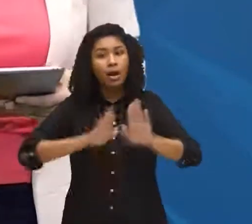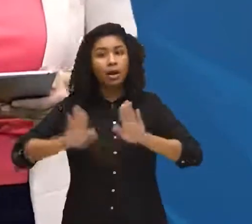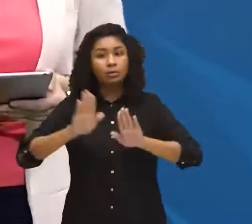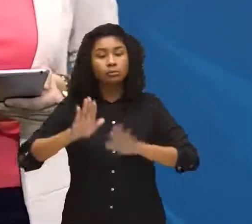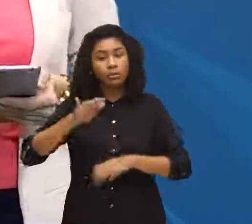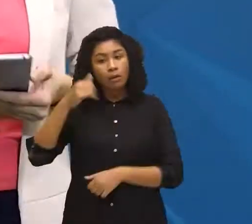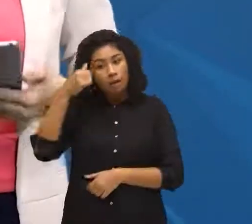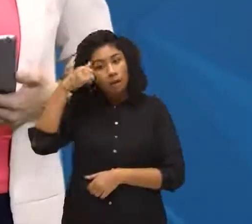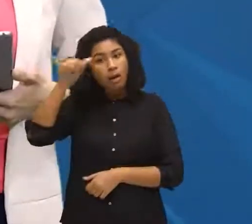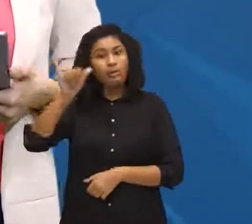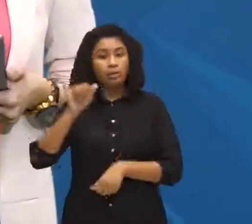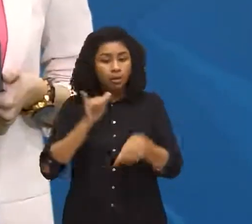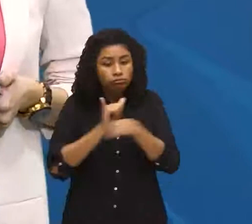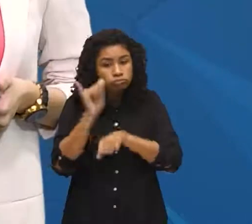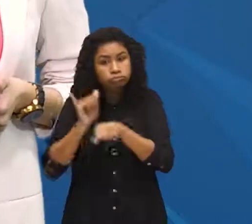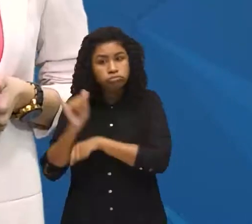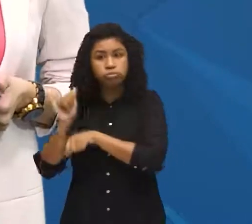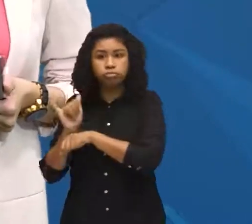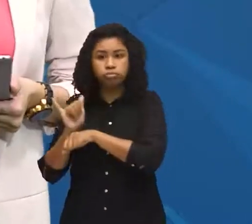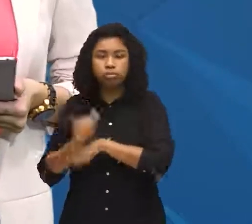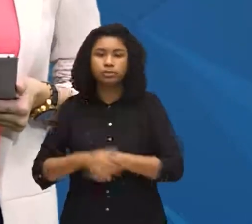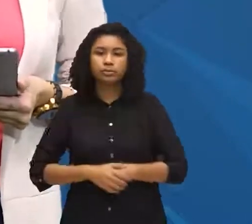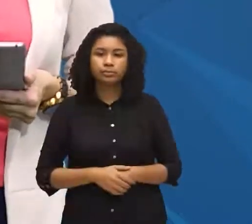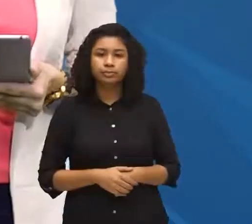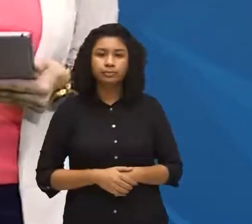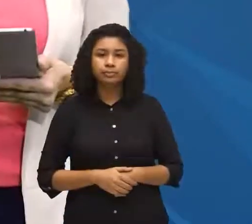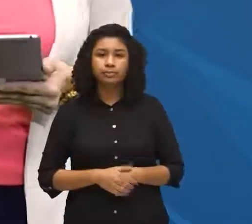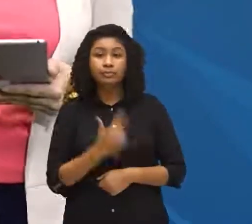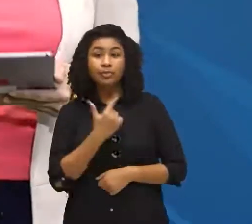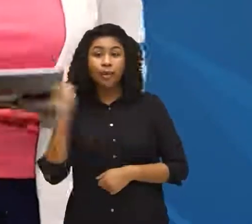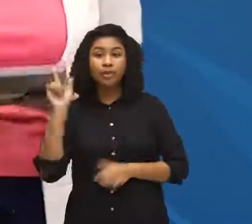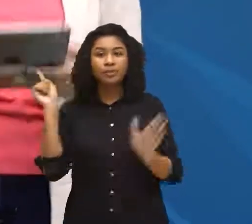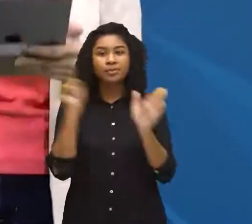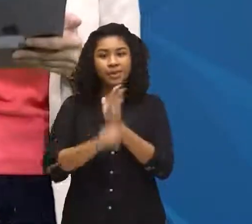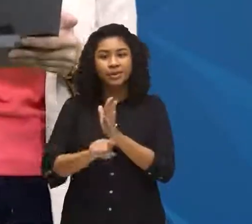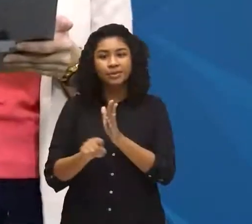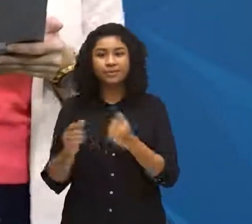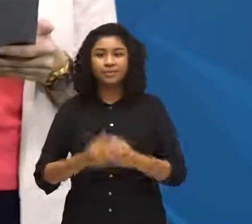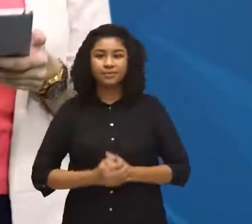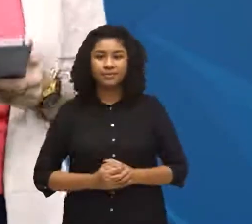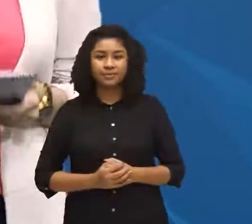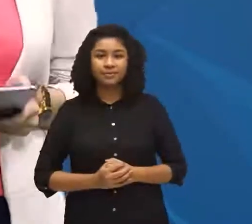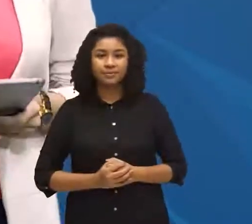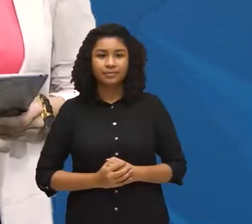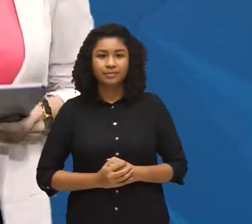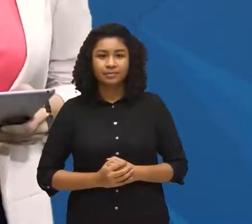lá. Enquete na tela, qual é a próxima pergunta? Coloca para mim.